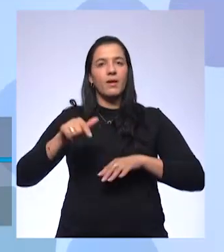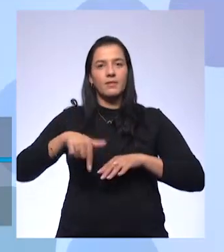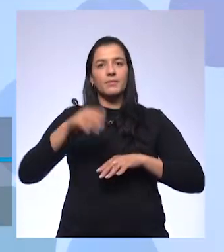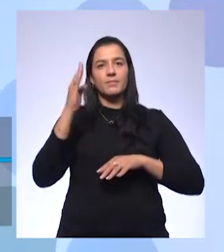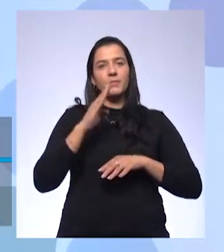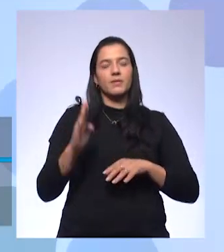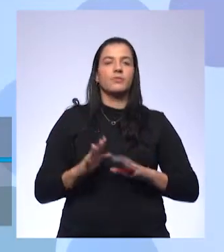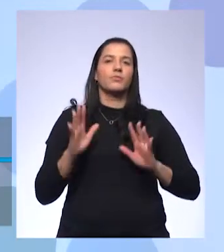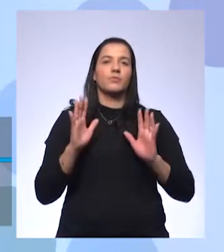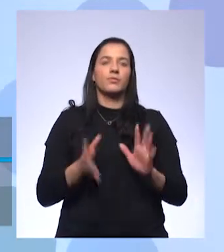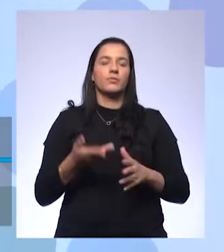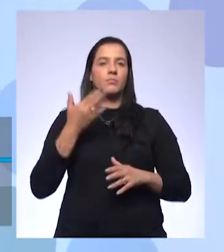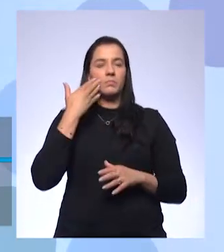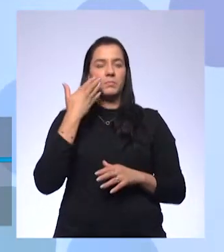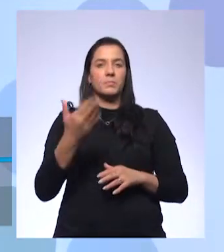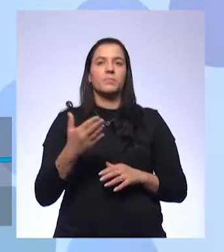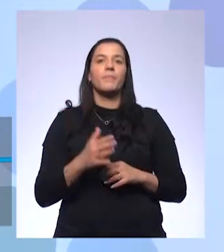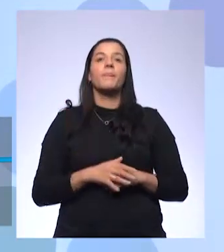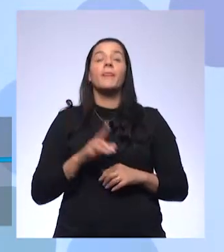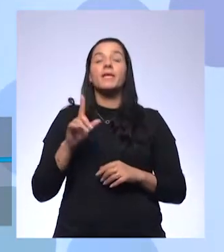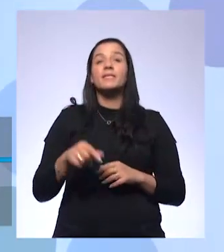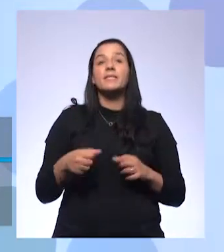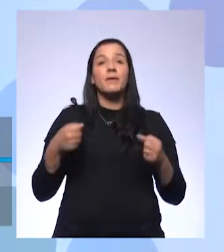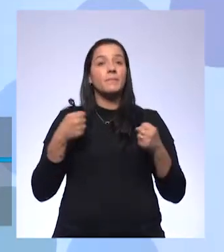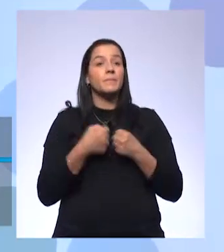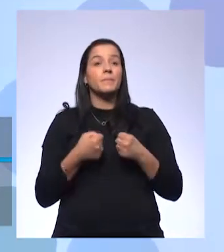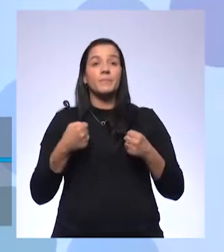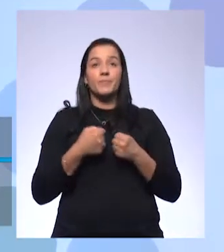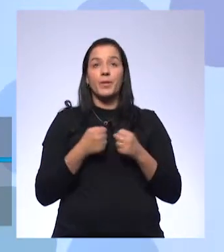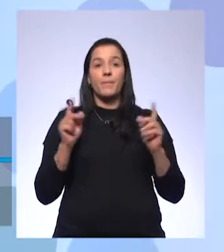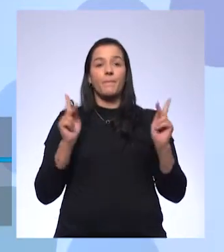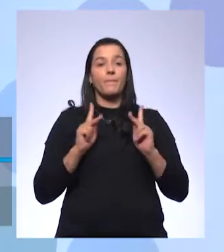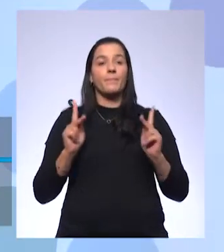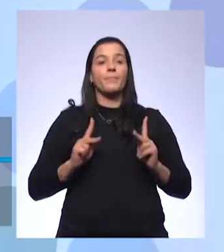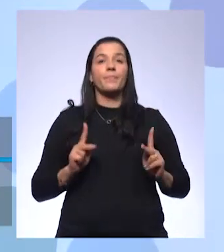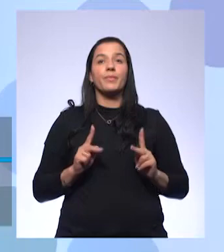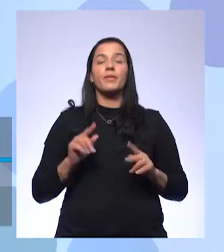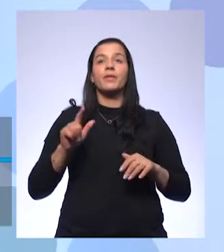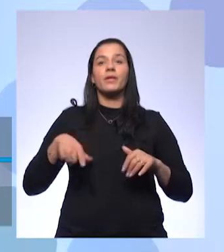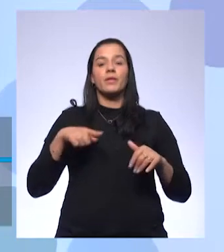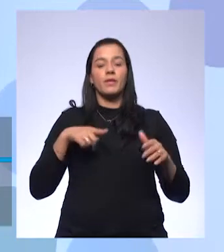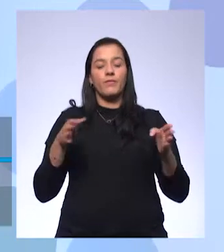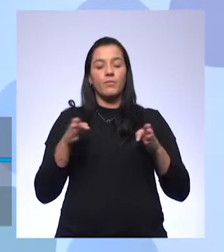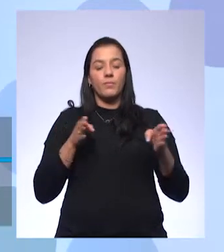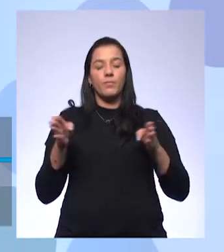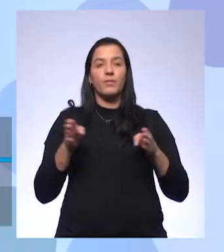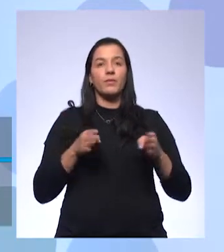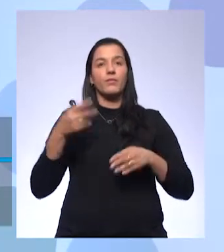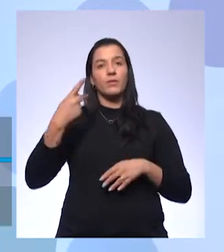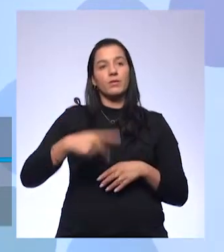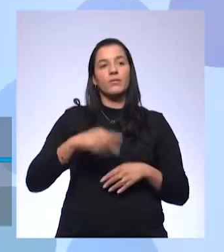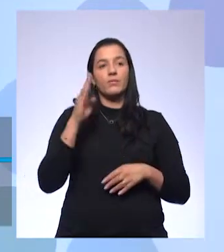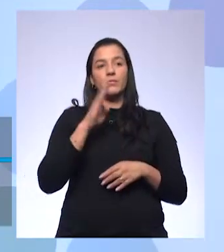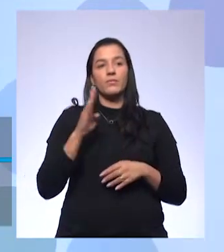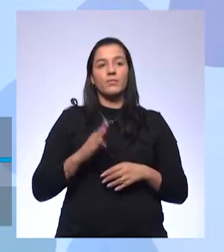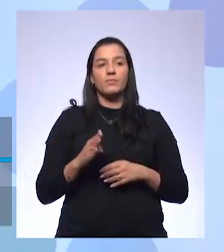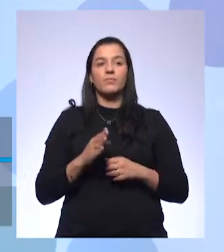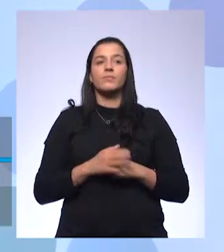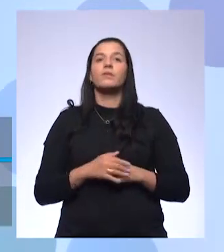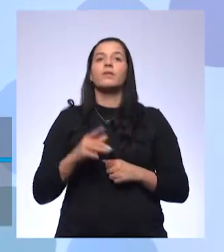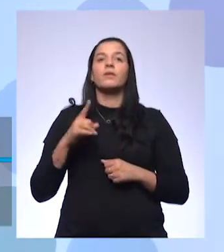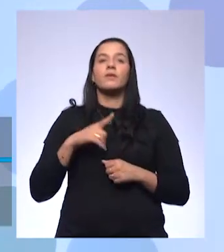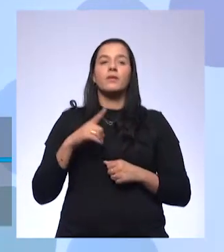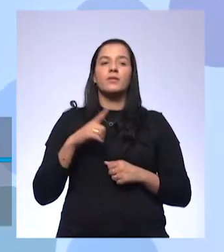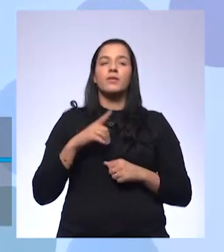ver claramente a questão da resistência pacífica, né, que ocorreu na ditadura aqui no Brasil, que é a ditadura por meio